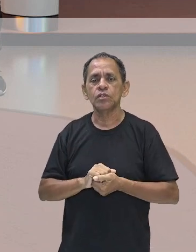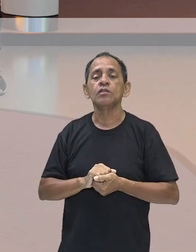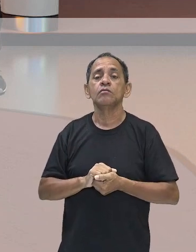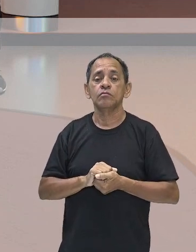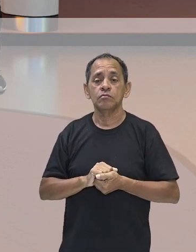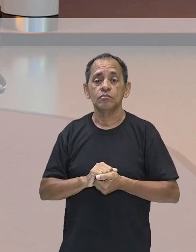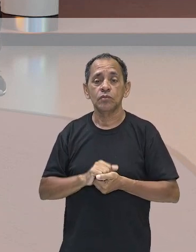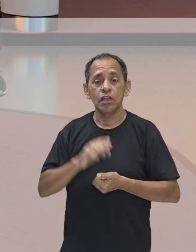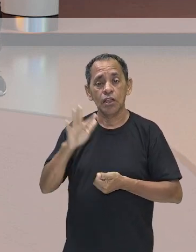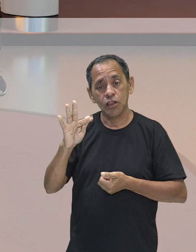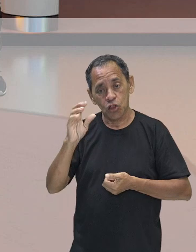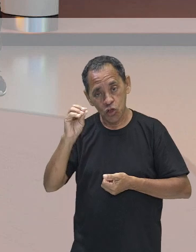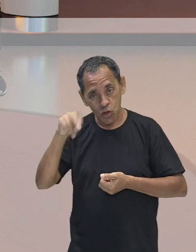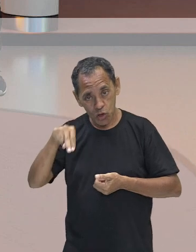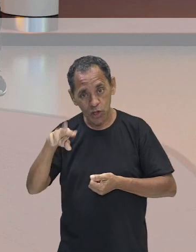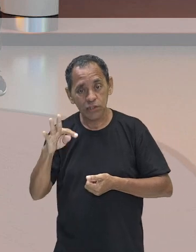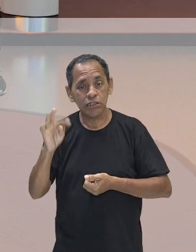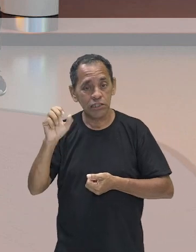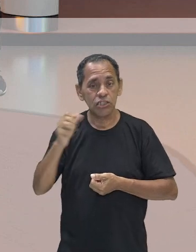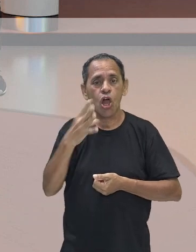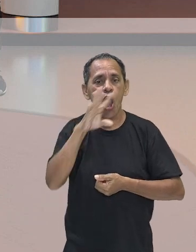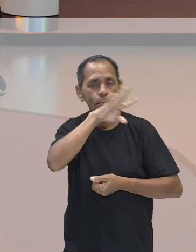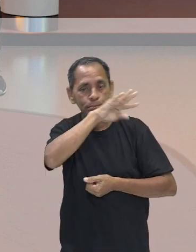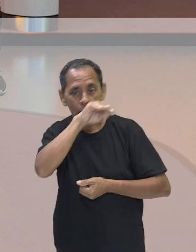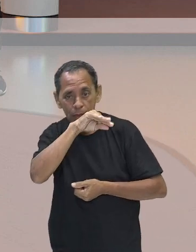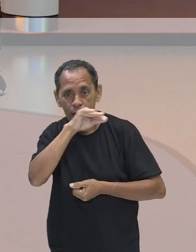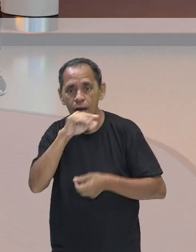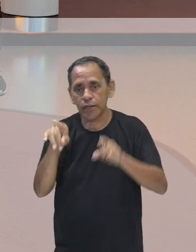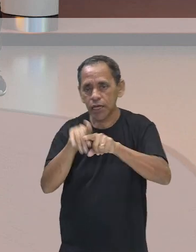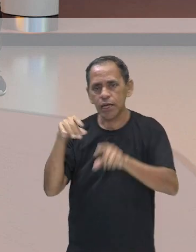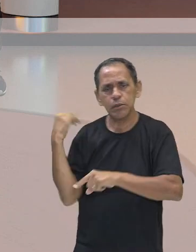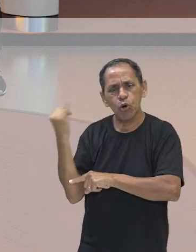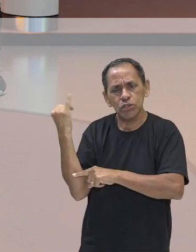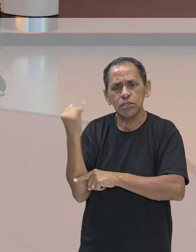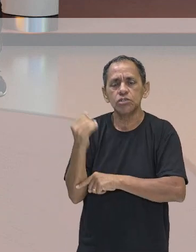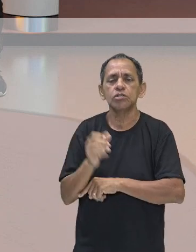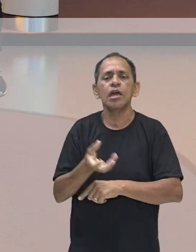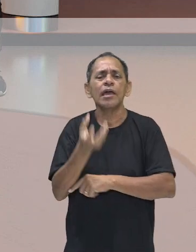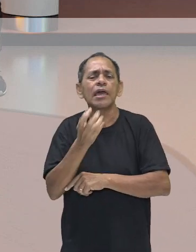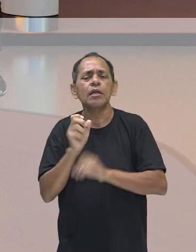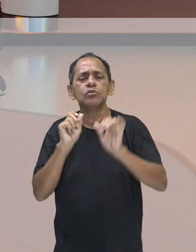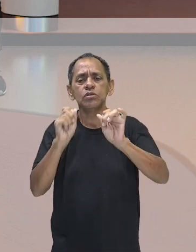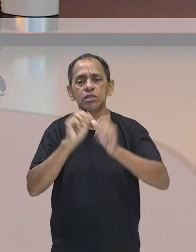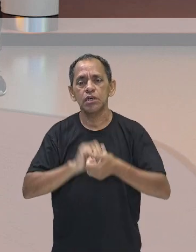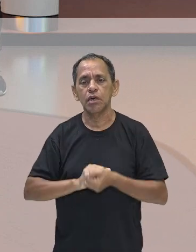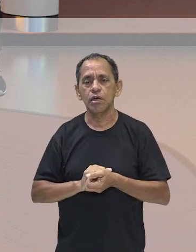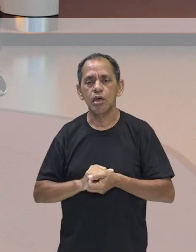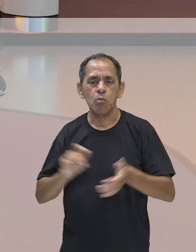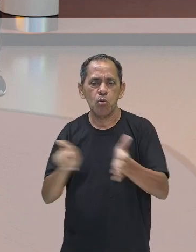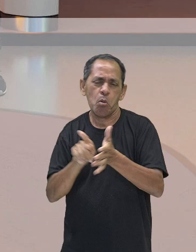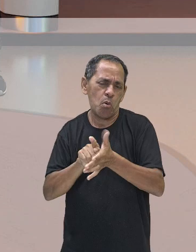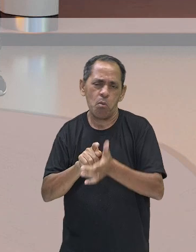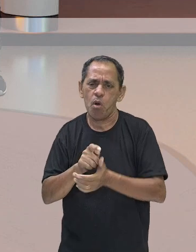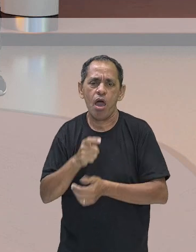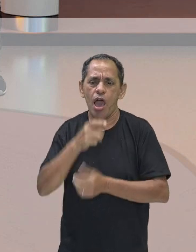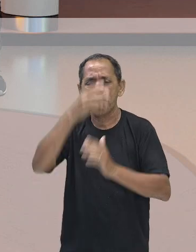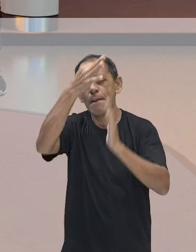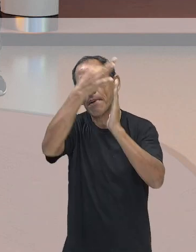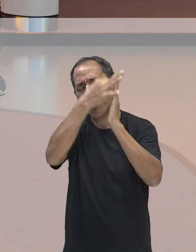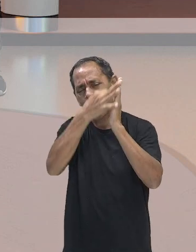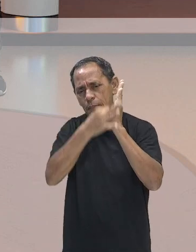oral. Também é importantíssimo, tá, gente? O que a gente quer não é propriamente pegar o relato da pessoa